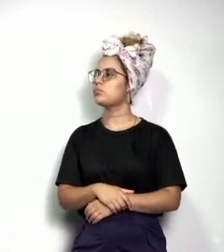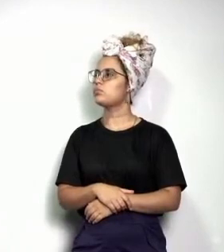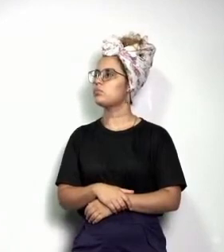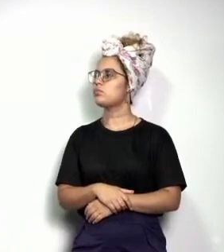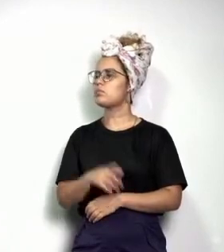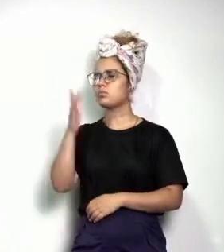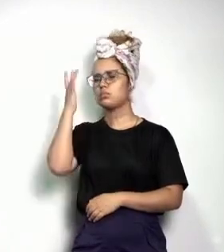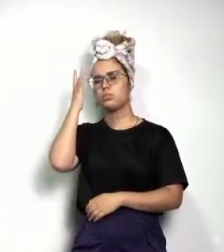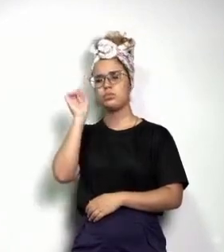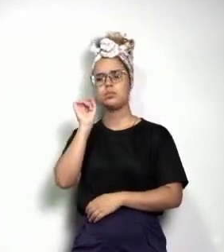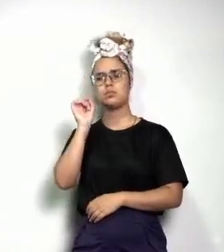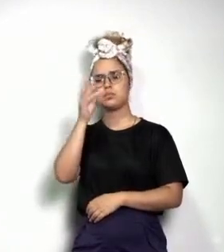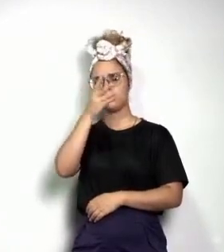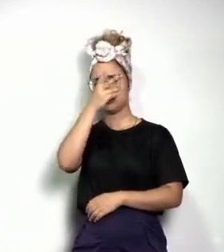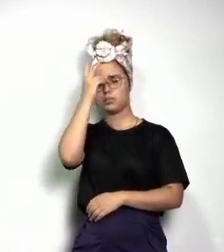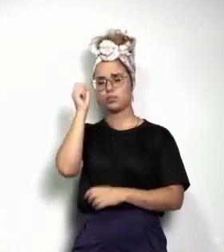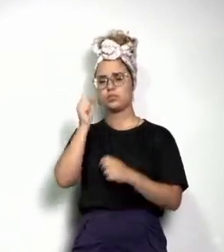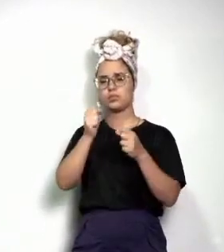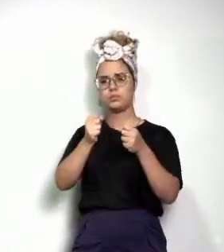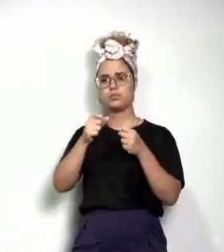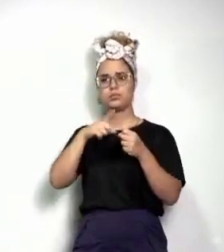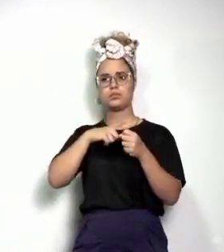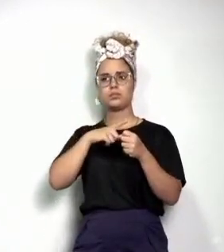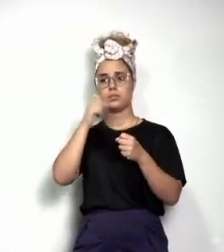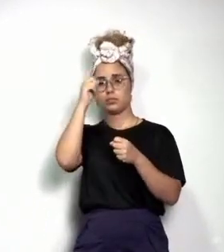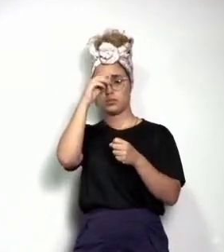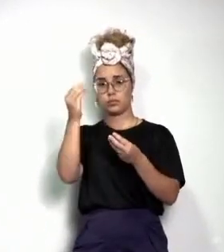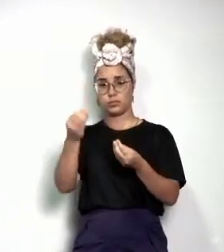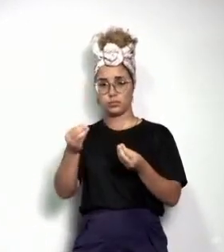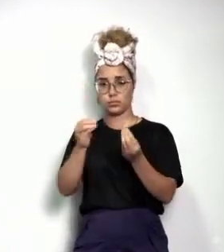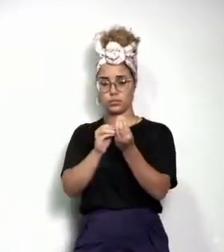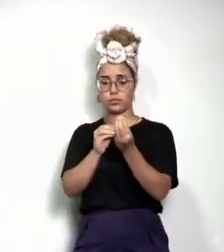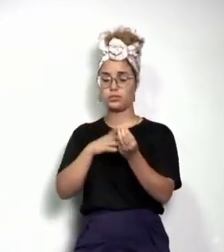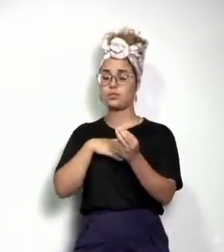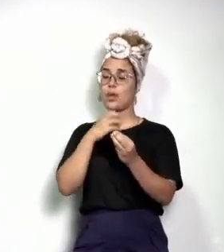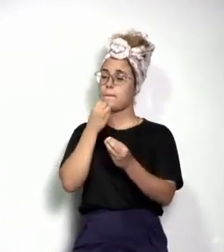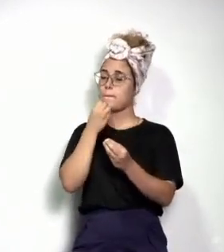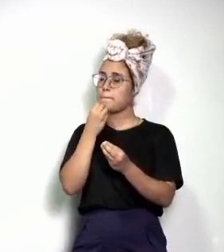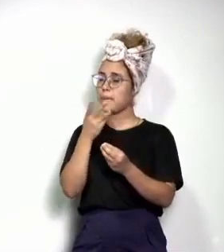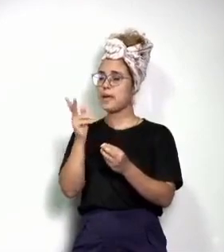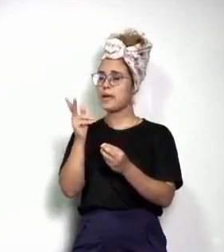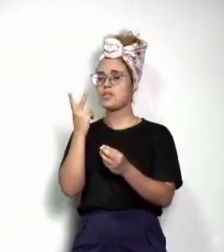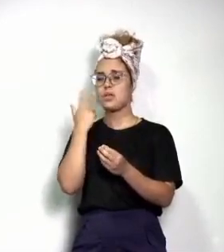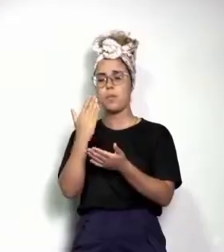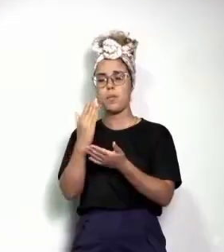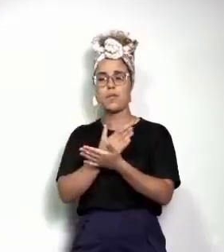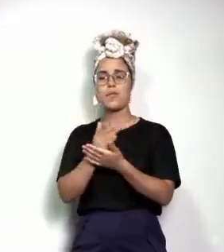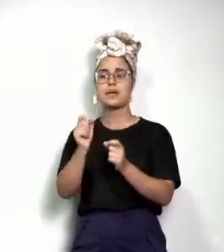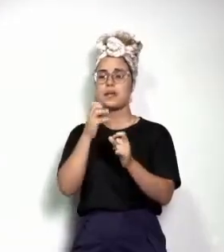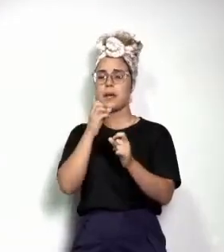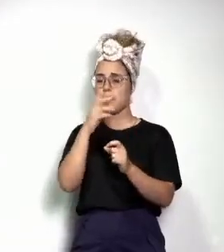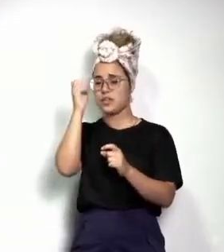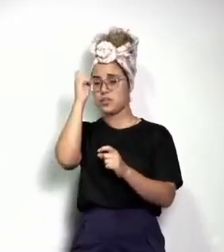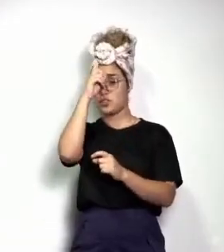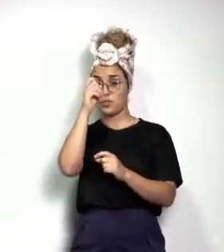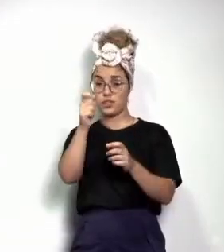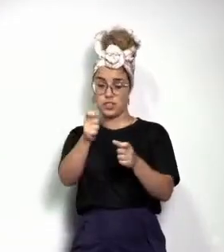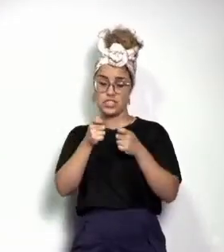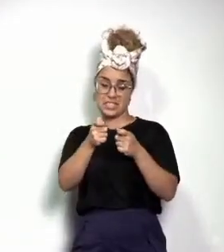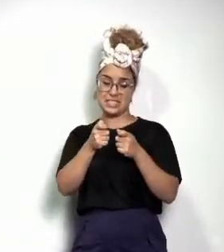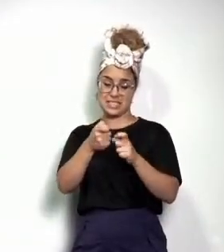Se eu não me engano, esse punho foi o que a gente teve dificuldade de colocar ontem. Então, provavelmente, ele vai estar bem apertado. E